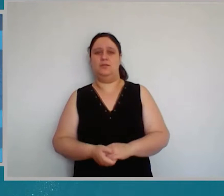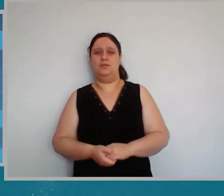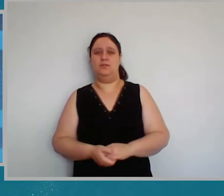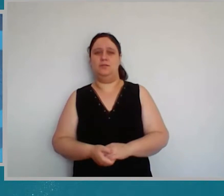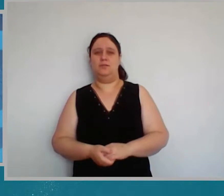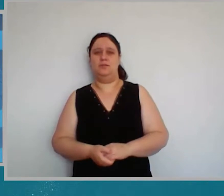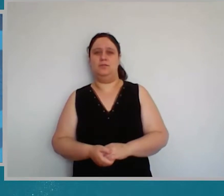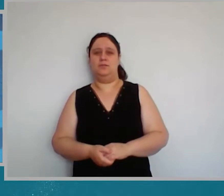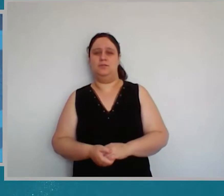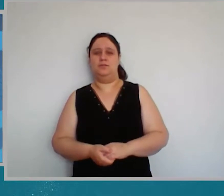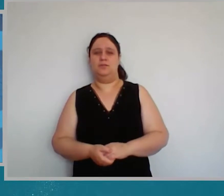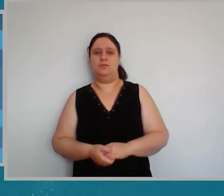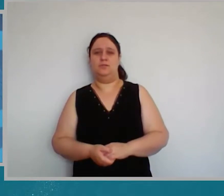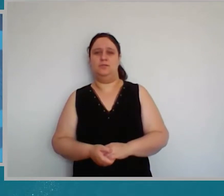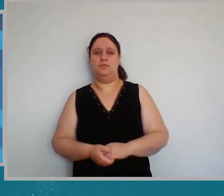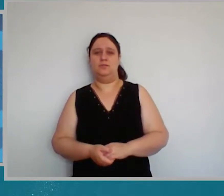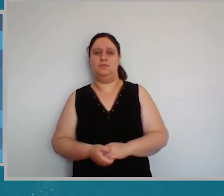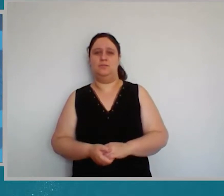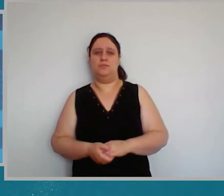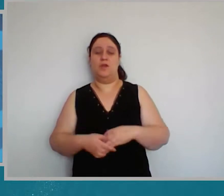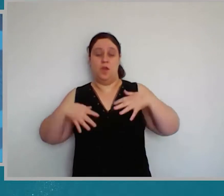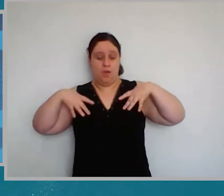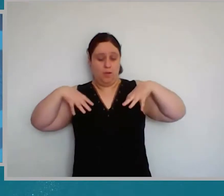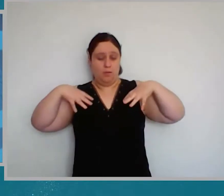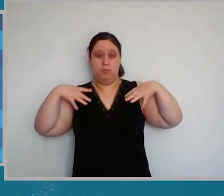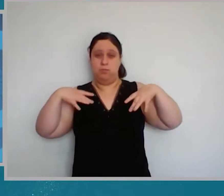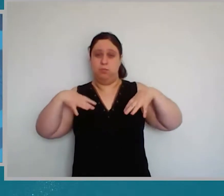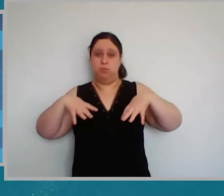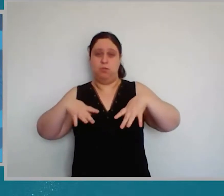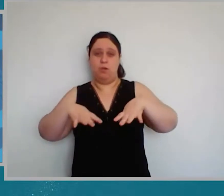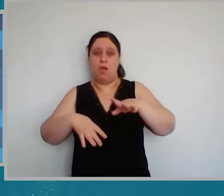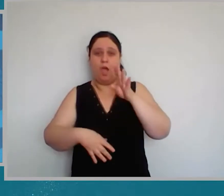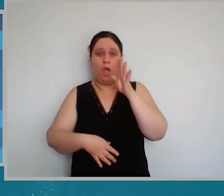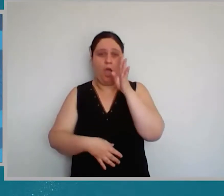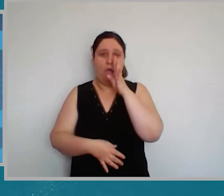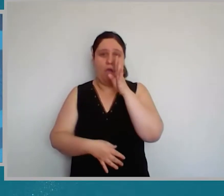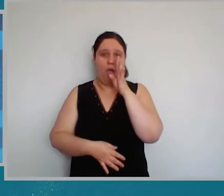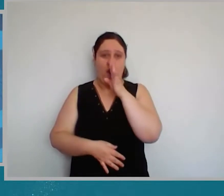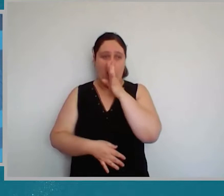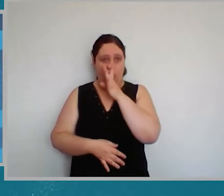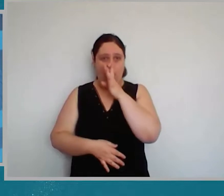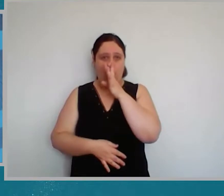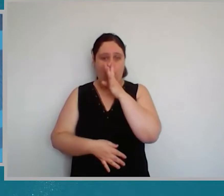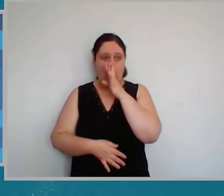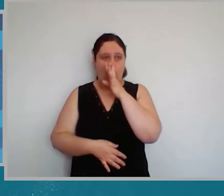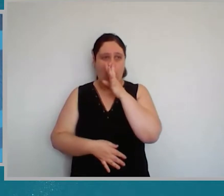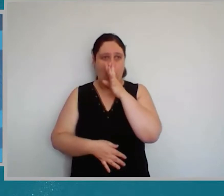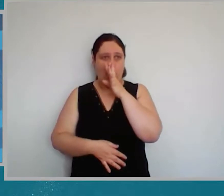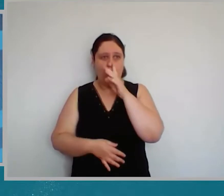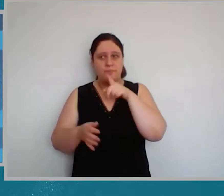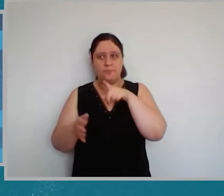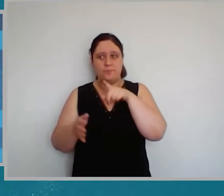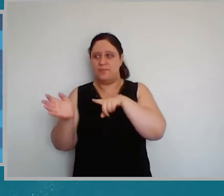E toda a multidão se admirava e dizia: é este, porventura, o filho de Davi?